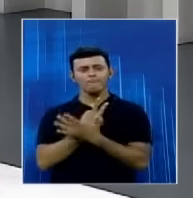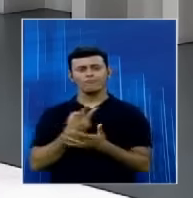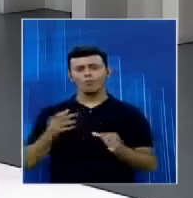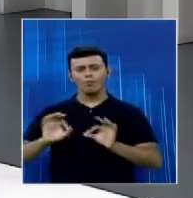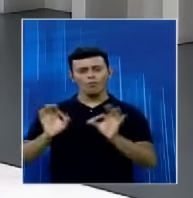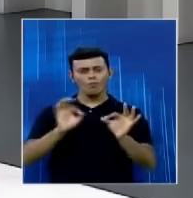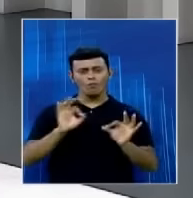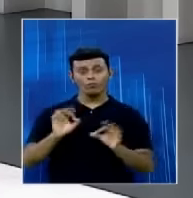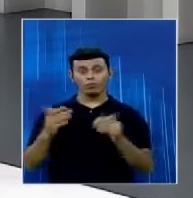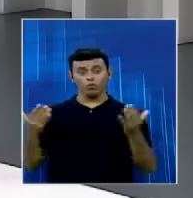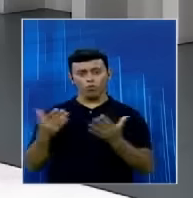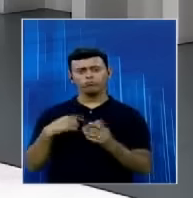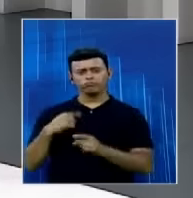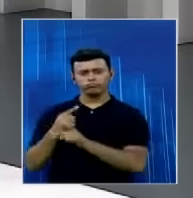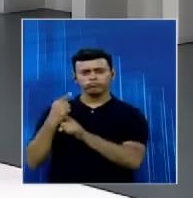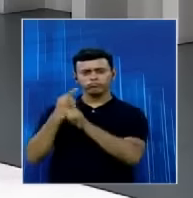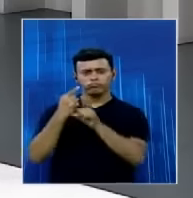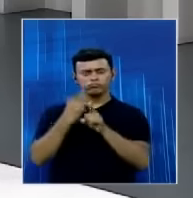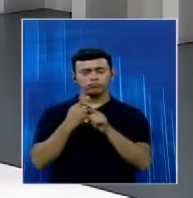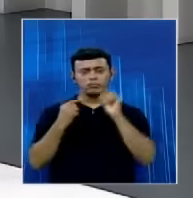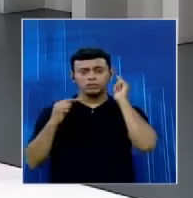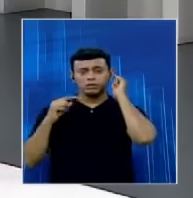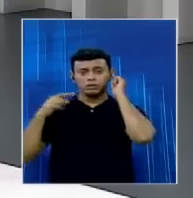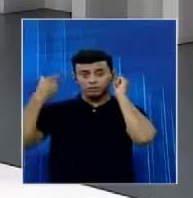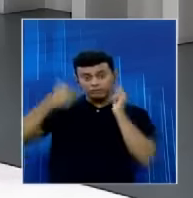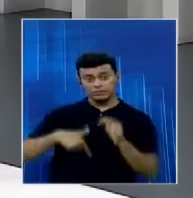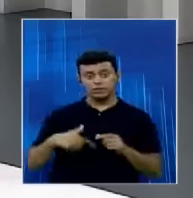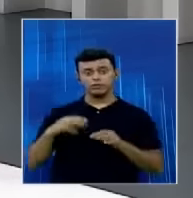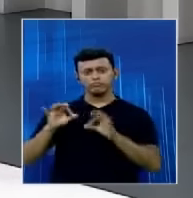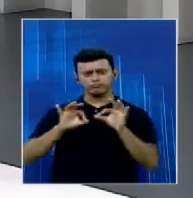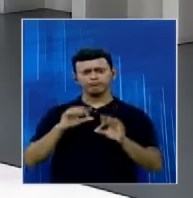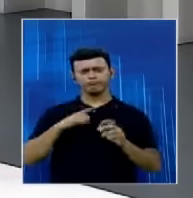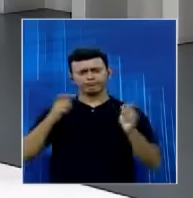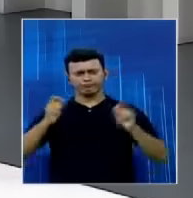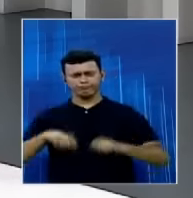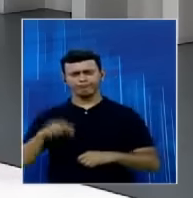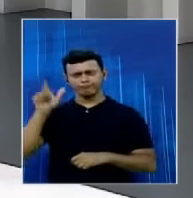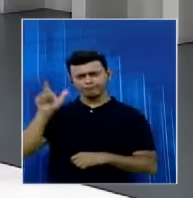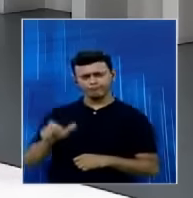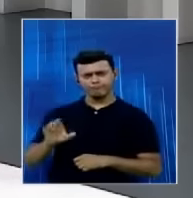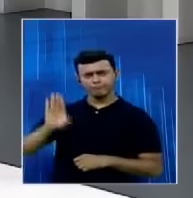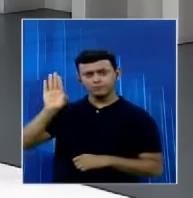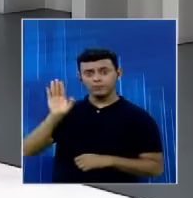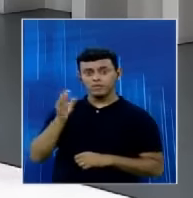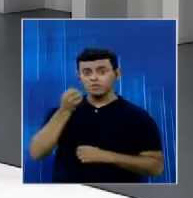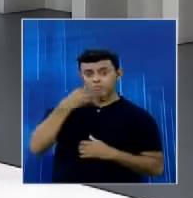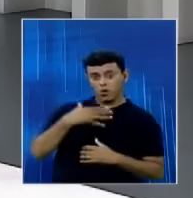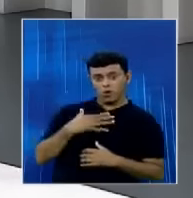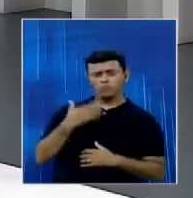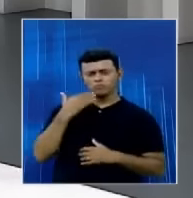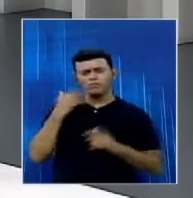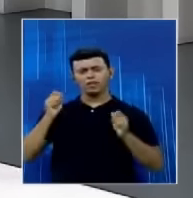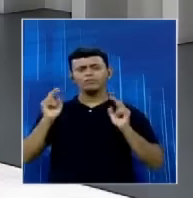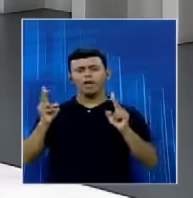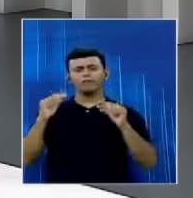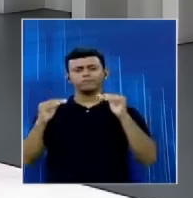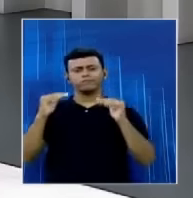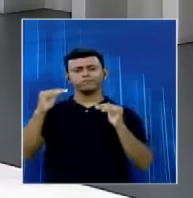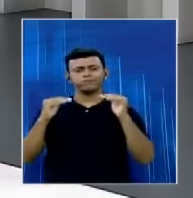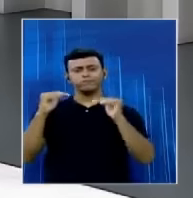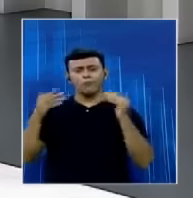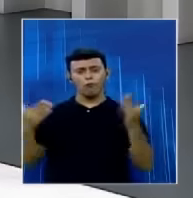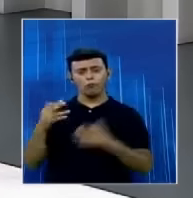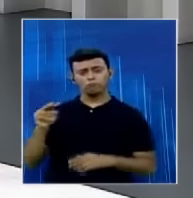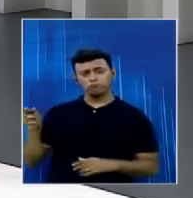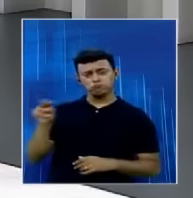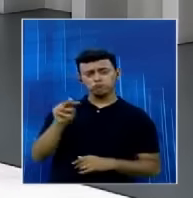Então, as deficiências dos candidatos, elas são realçadas, os seus méritos também são realçados e fica mais ou menos do mesmo tamanho. Foi o que ocorreu